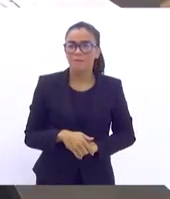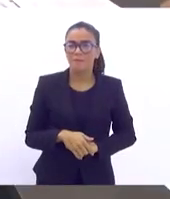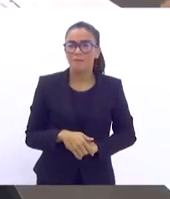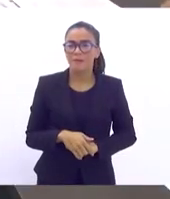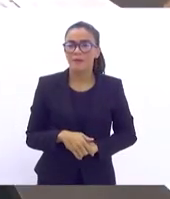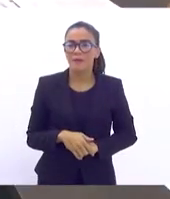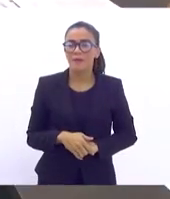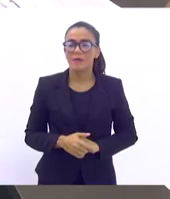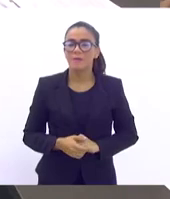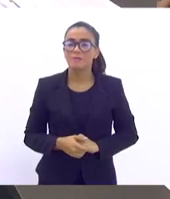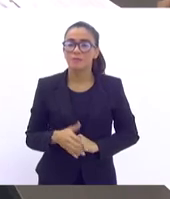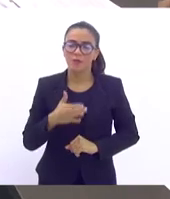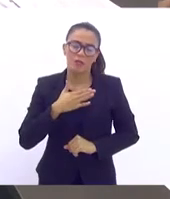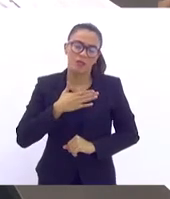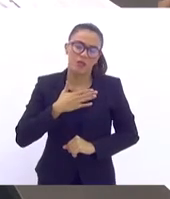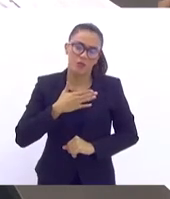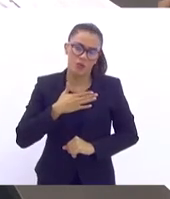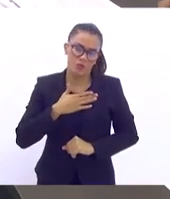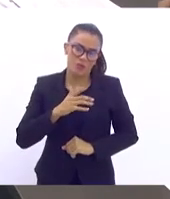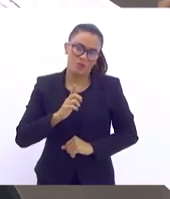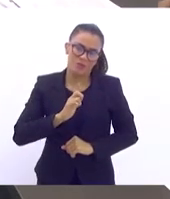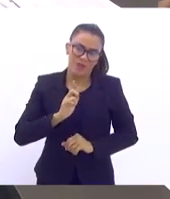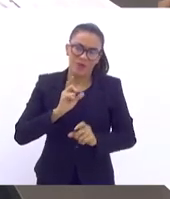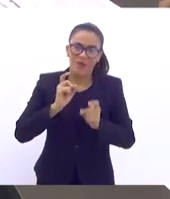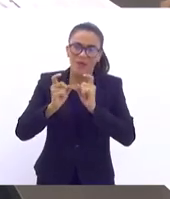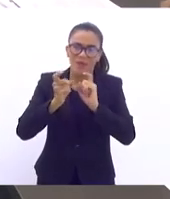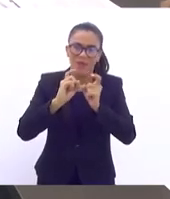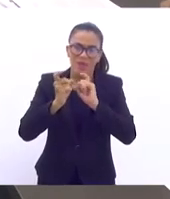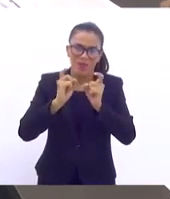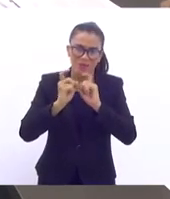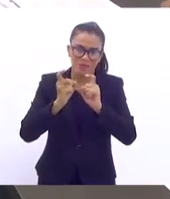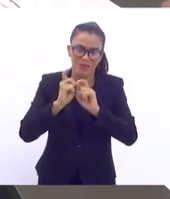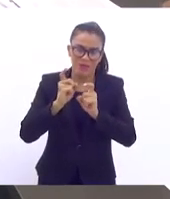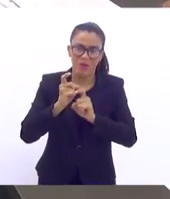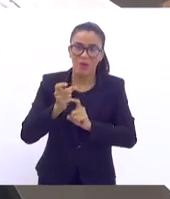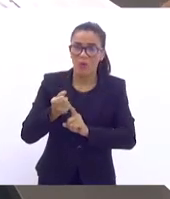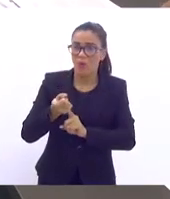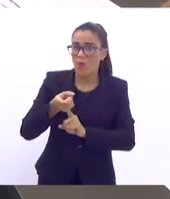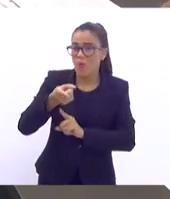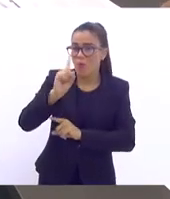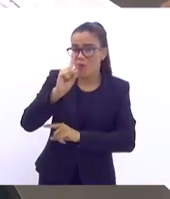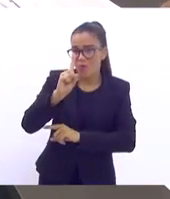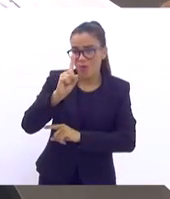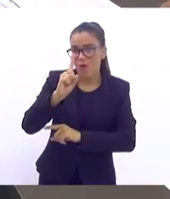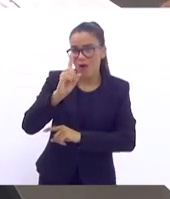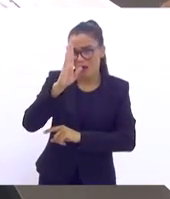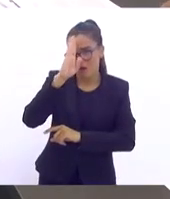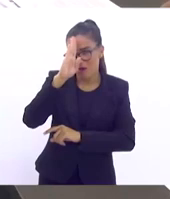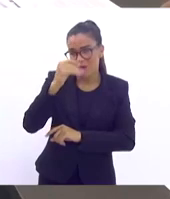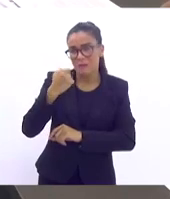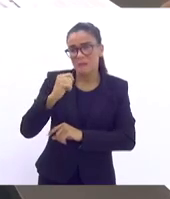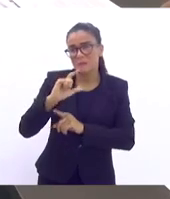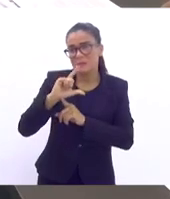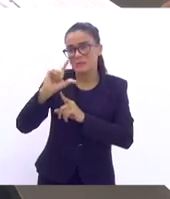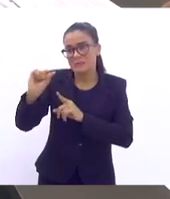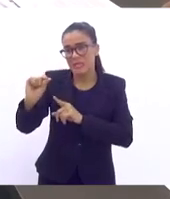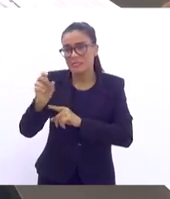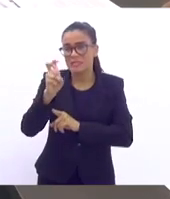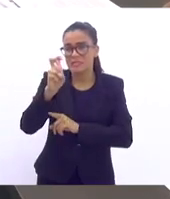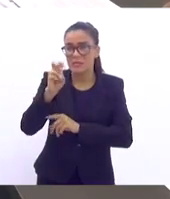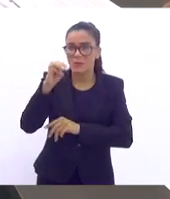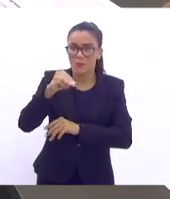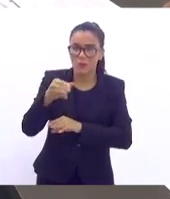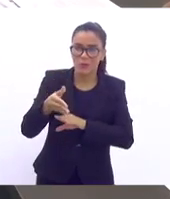eu tenho reunião de bancada as 13 horas então 5 minutos para as 13 eu terei que me retirar só isso